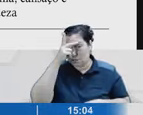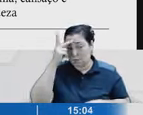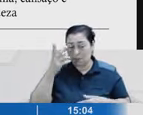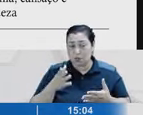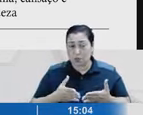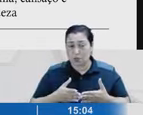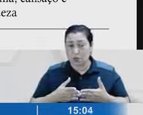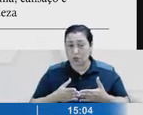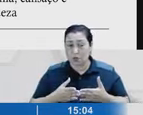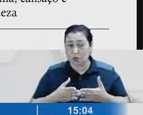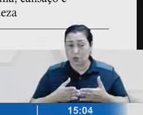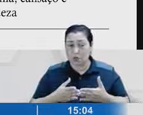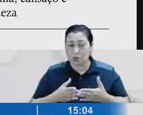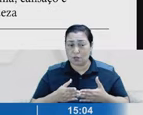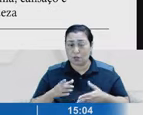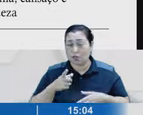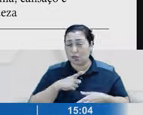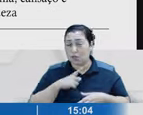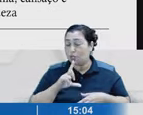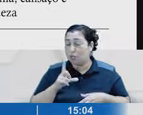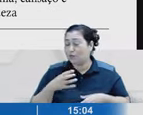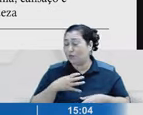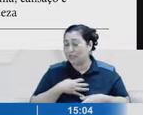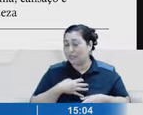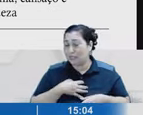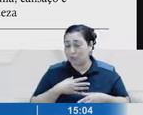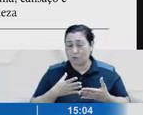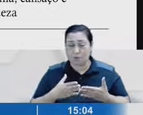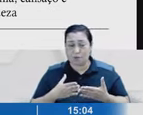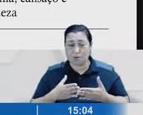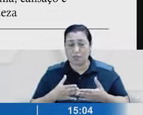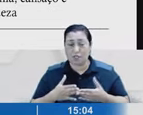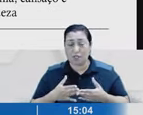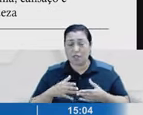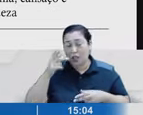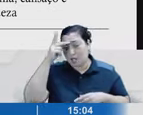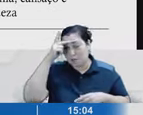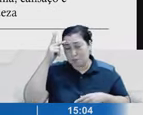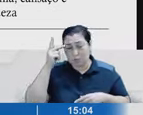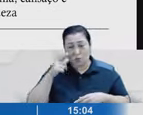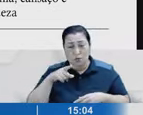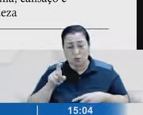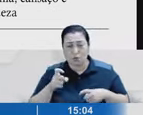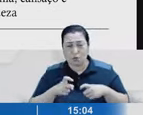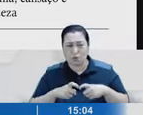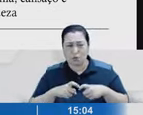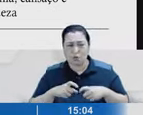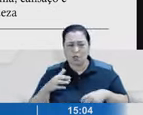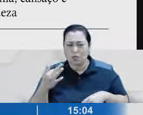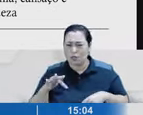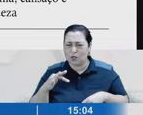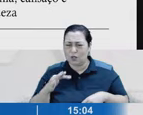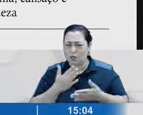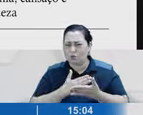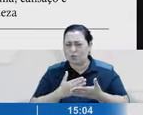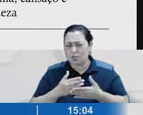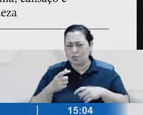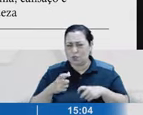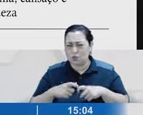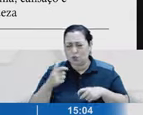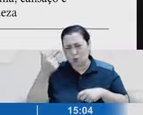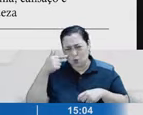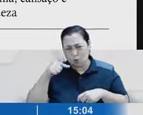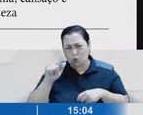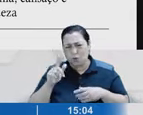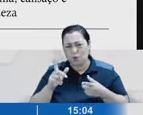câncer de cólon, ele não tem sintoma. Quando o paciente vai para o consultório com uma dor, comecei com uma dor ontem, não sei o quê,